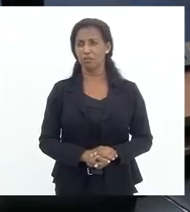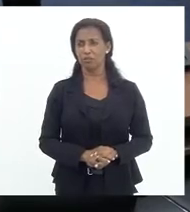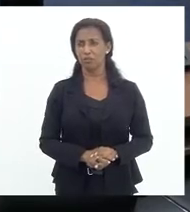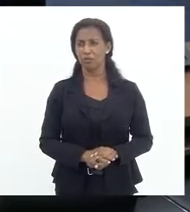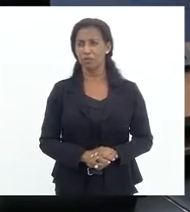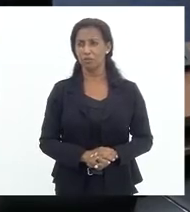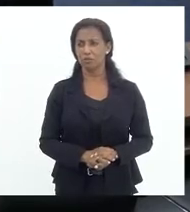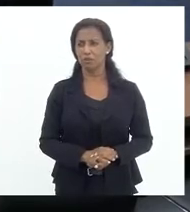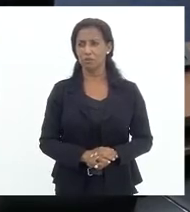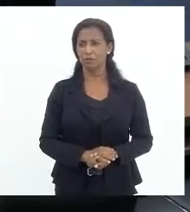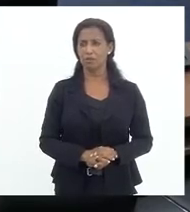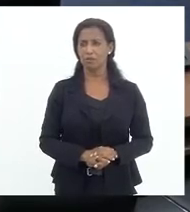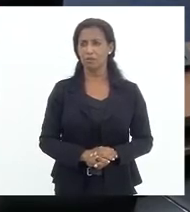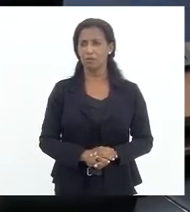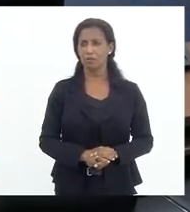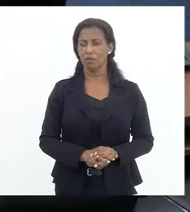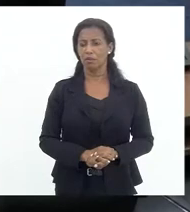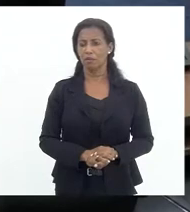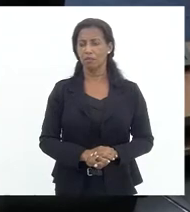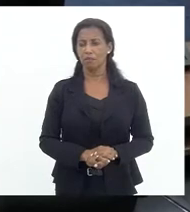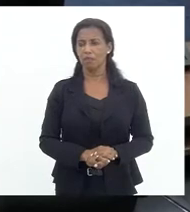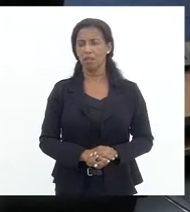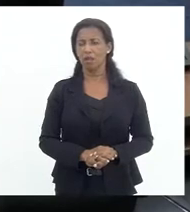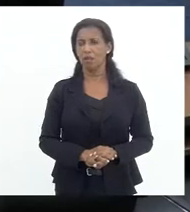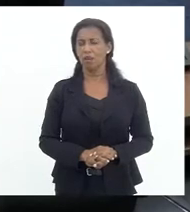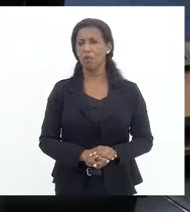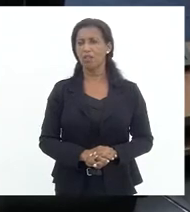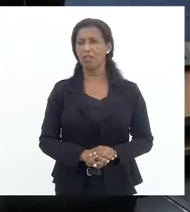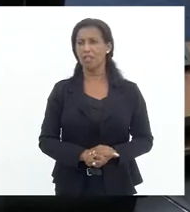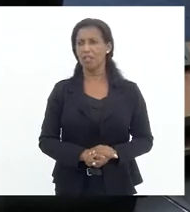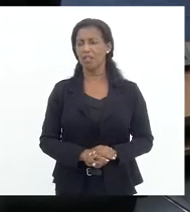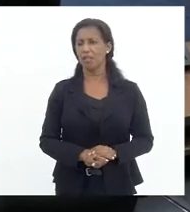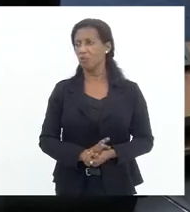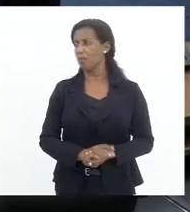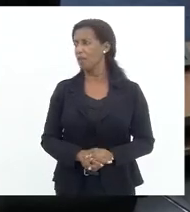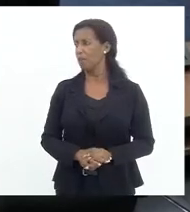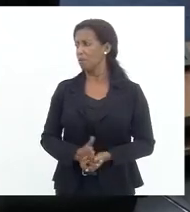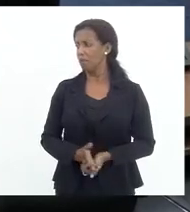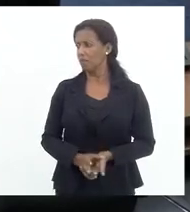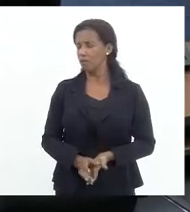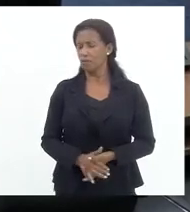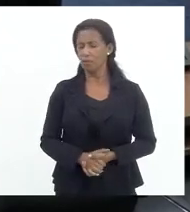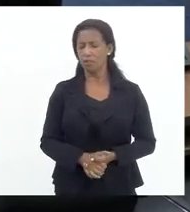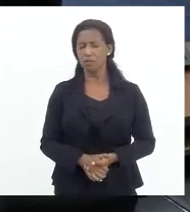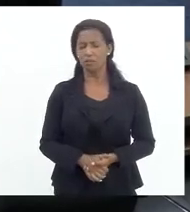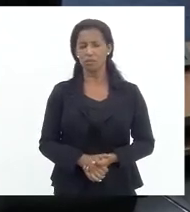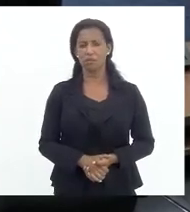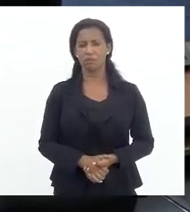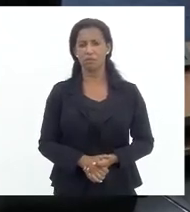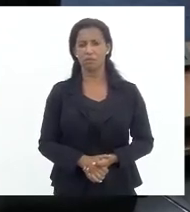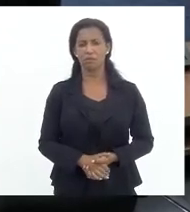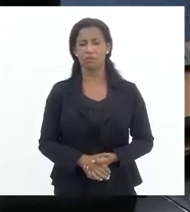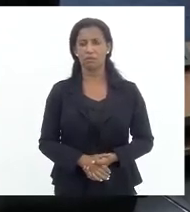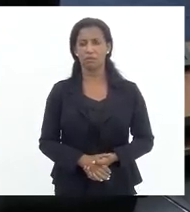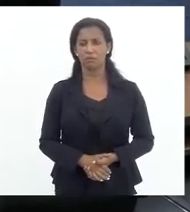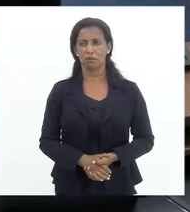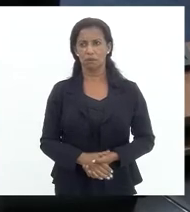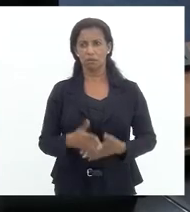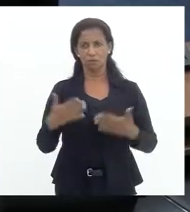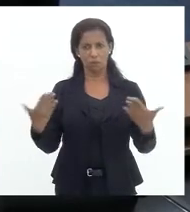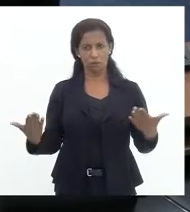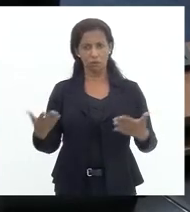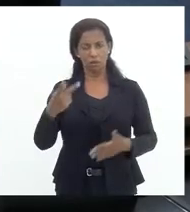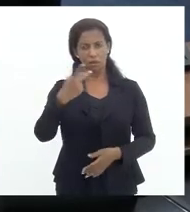E aí a deputada tia Ju de presídio expediente